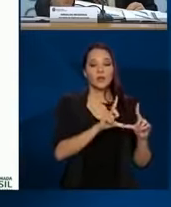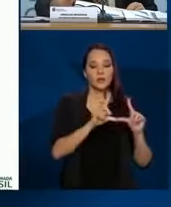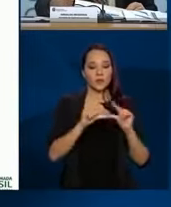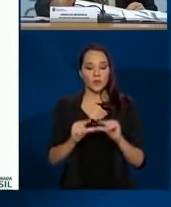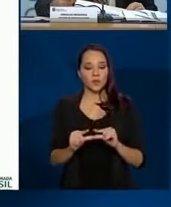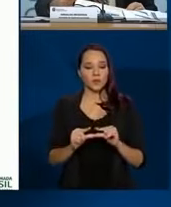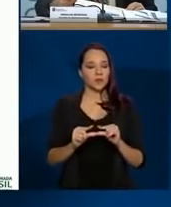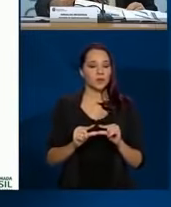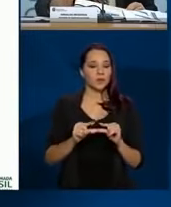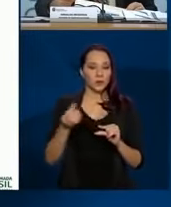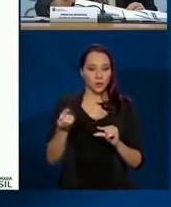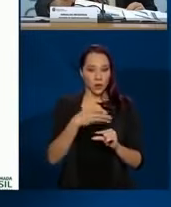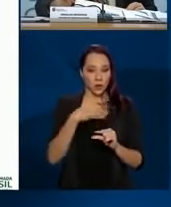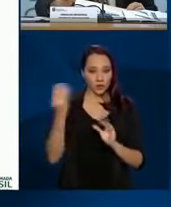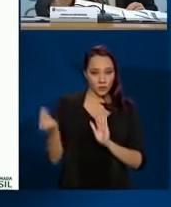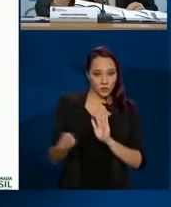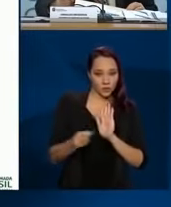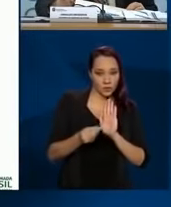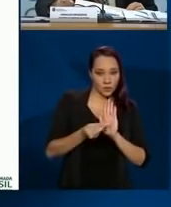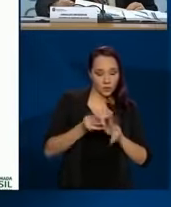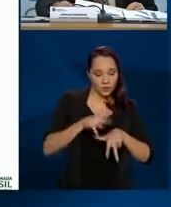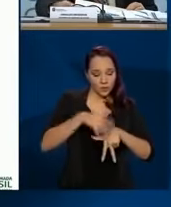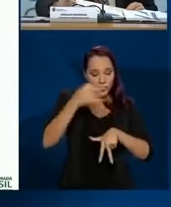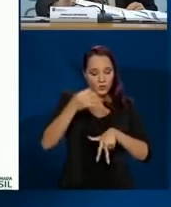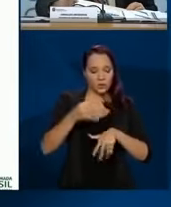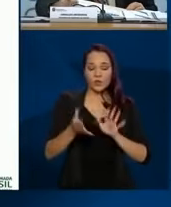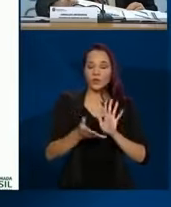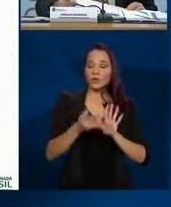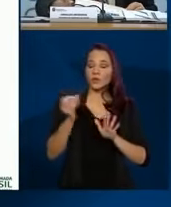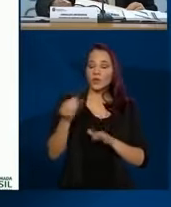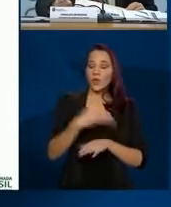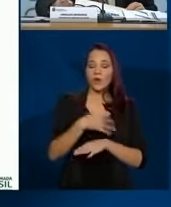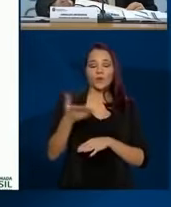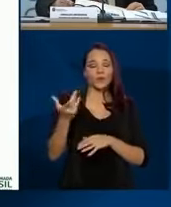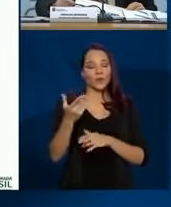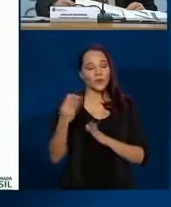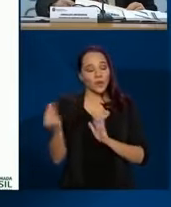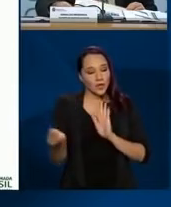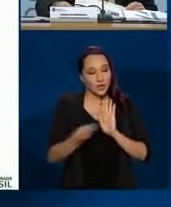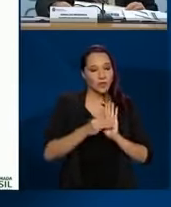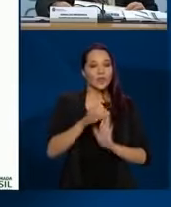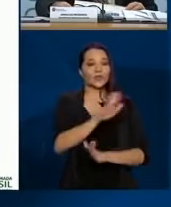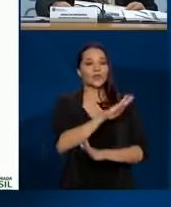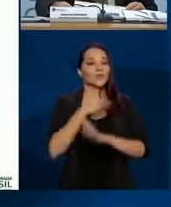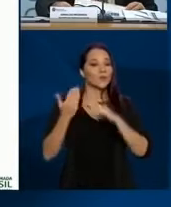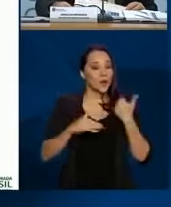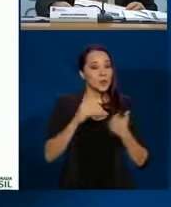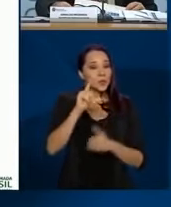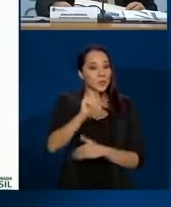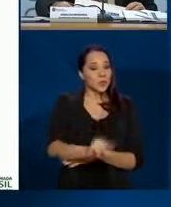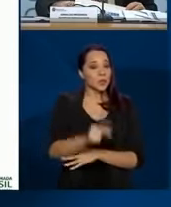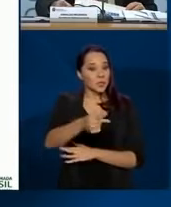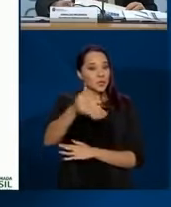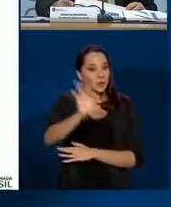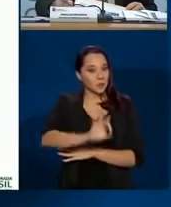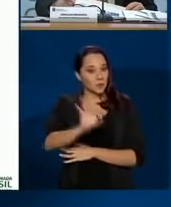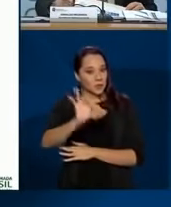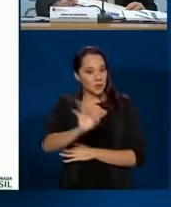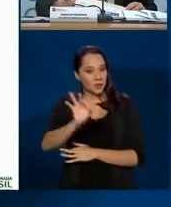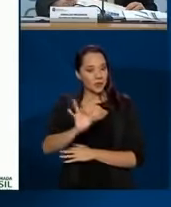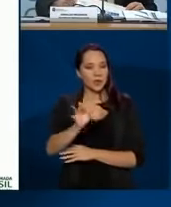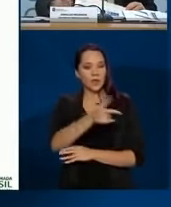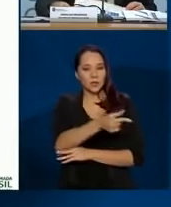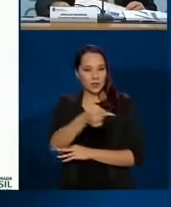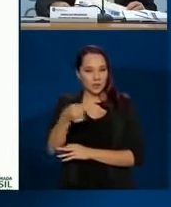de novos registros de óbito na semana epidemiológica de menos 7% da